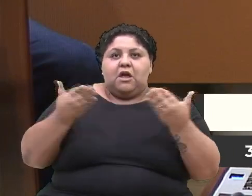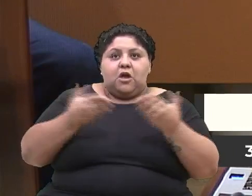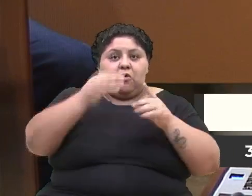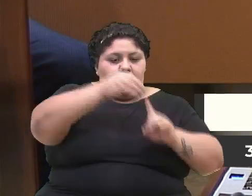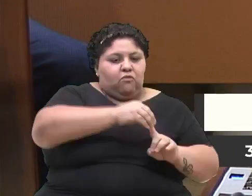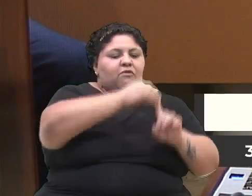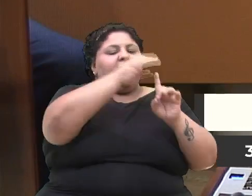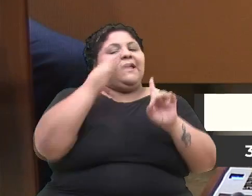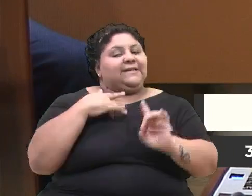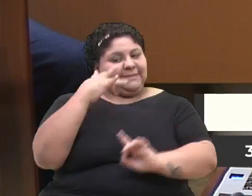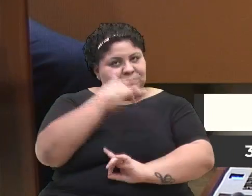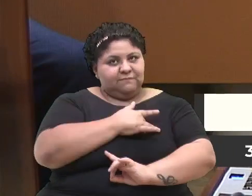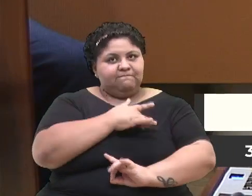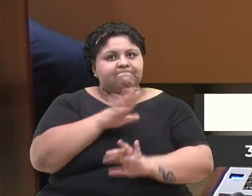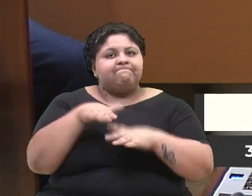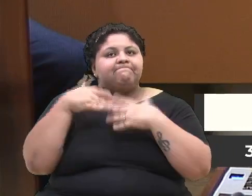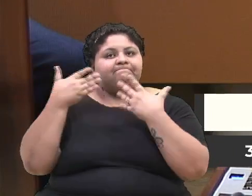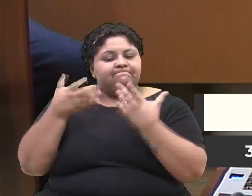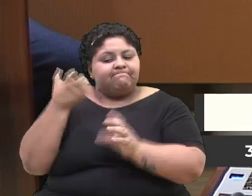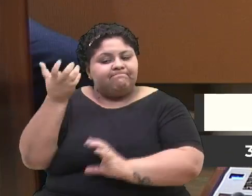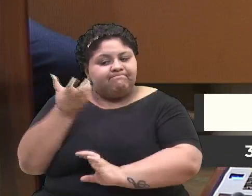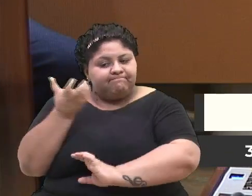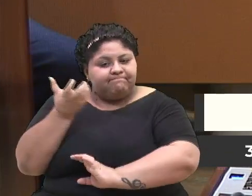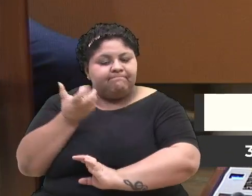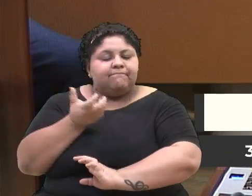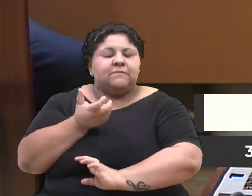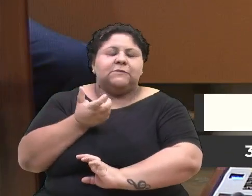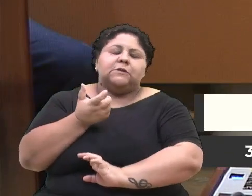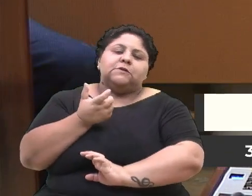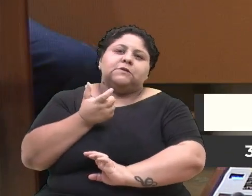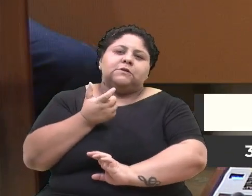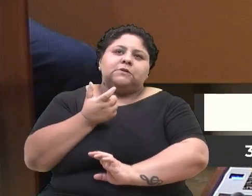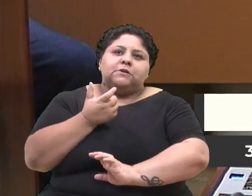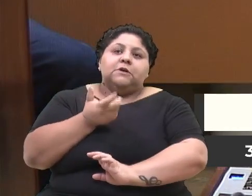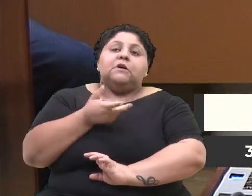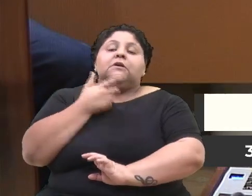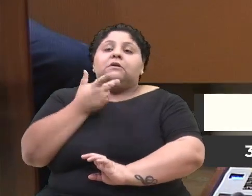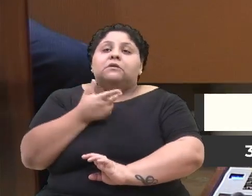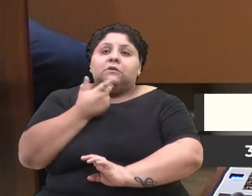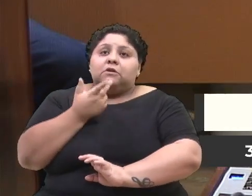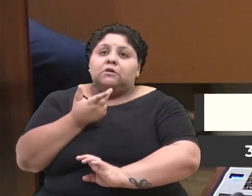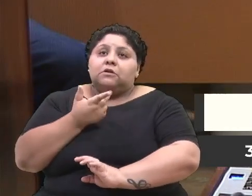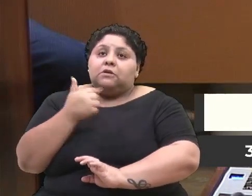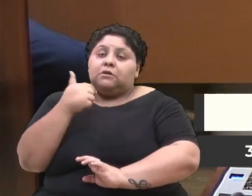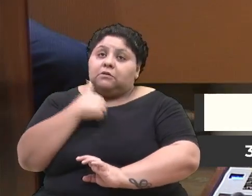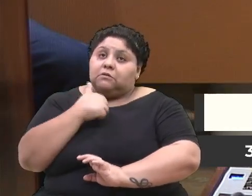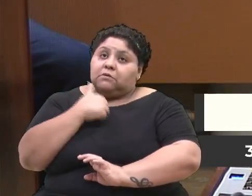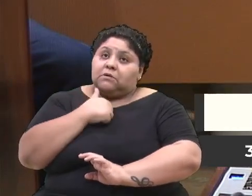é a saúde. Então, quero deixar aqui dito que sou